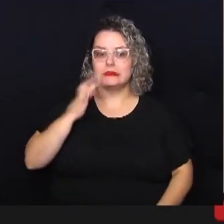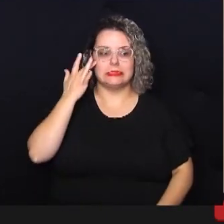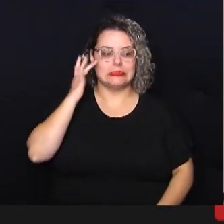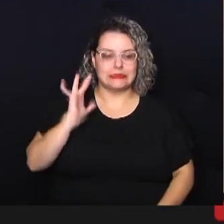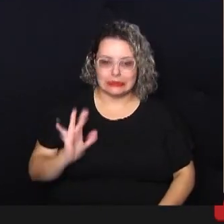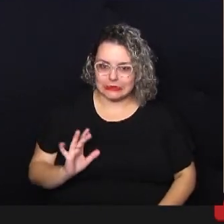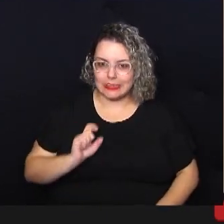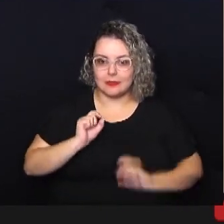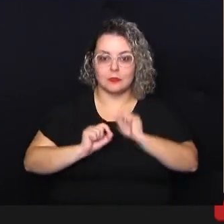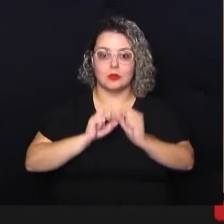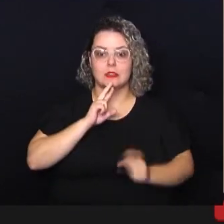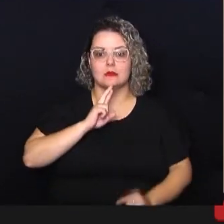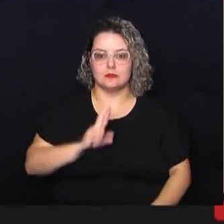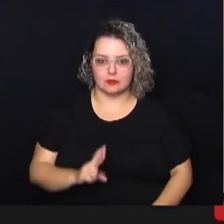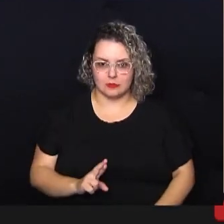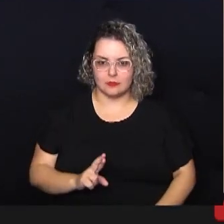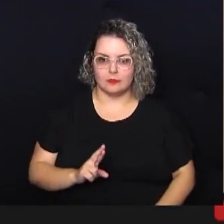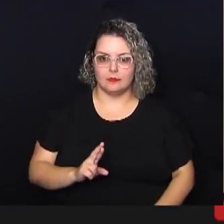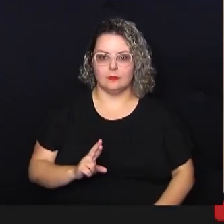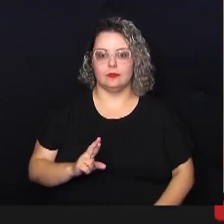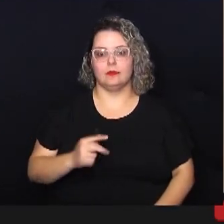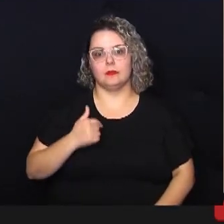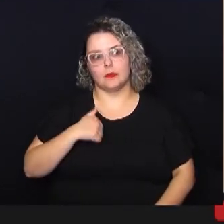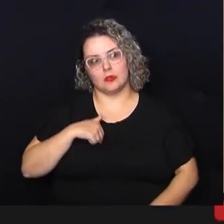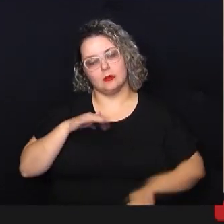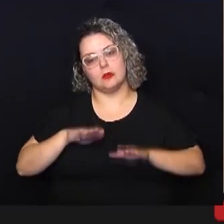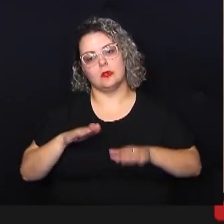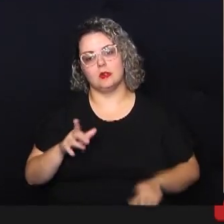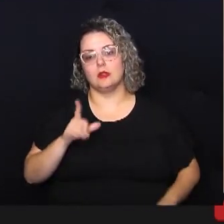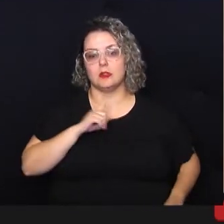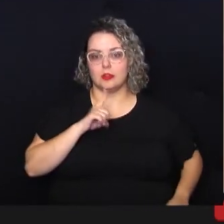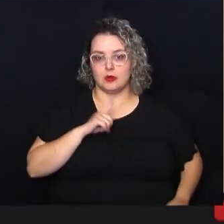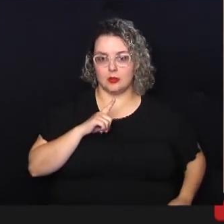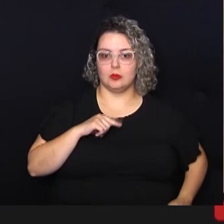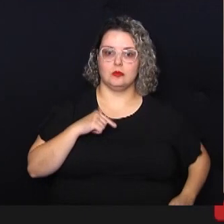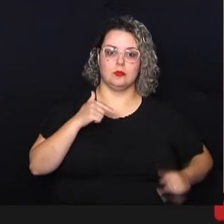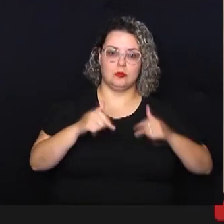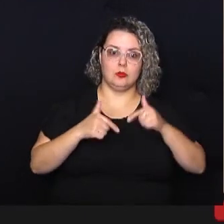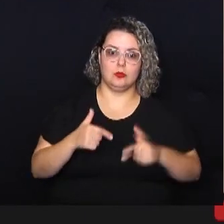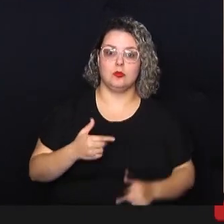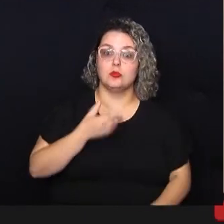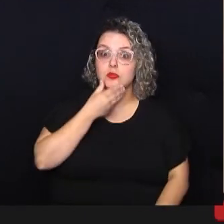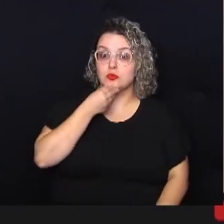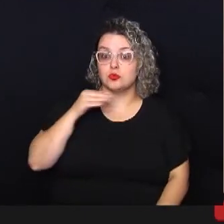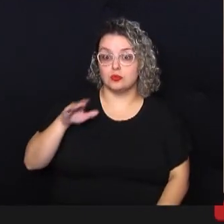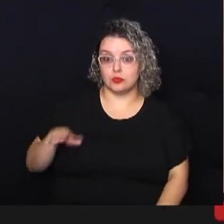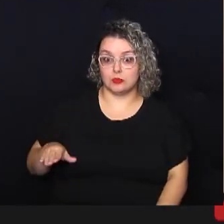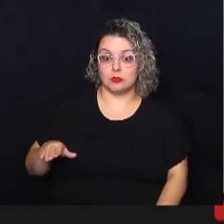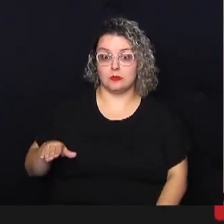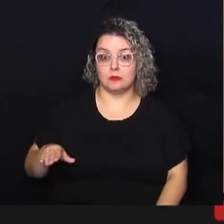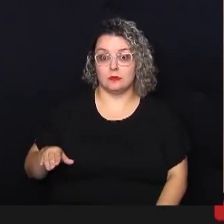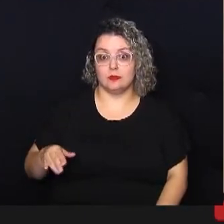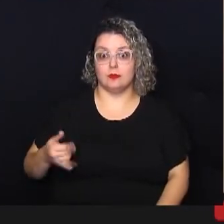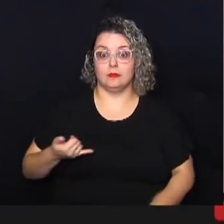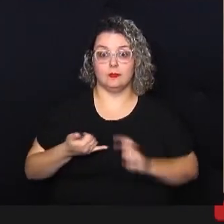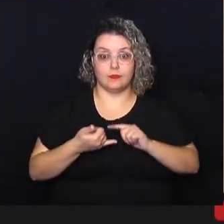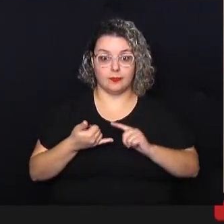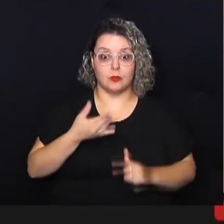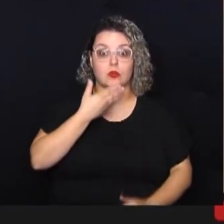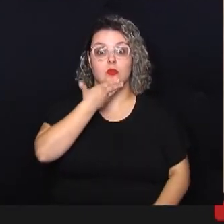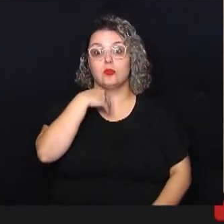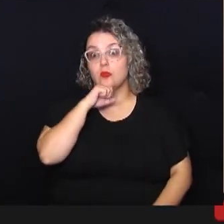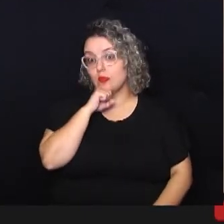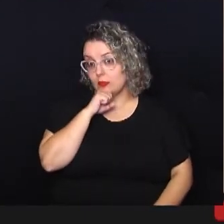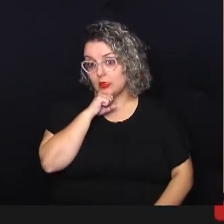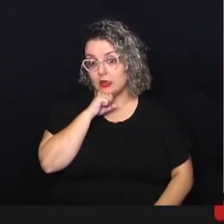que responder, que muitas vezes, olha, gente, eu tive um caso no meu trabalho de um menino que mexeu no celular do pai,